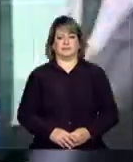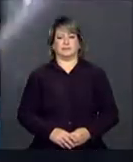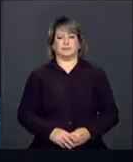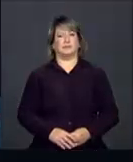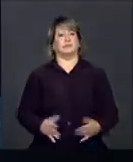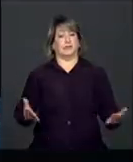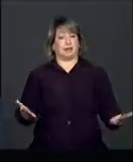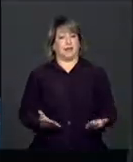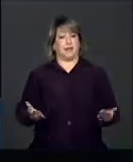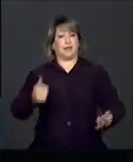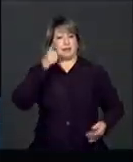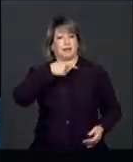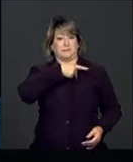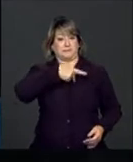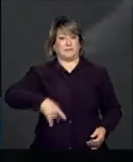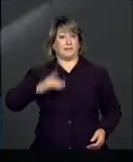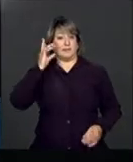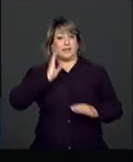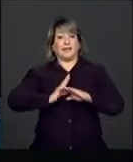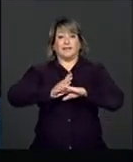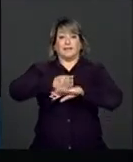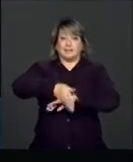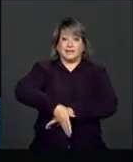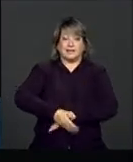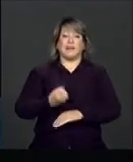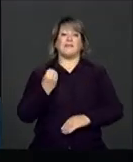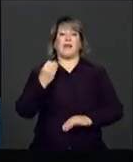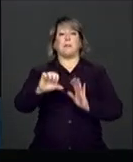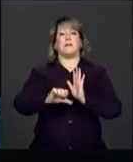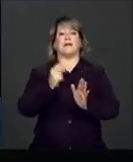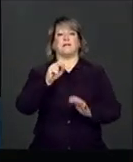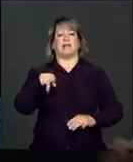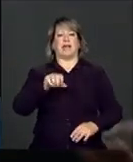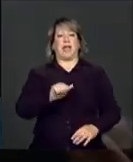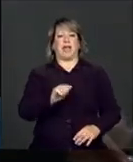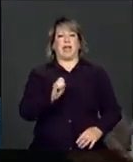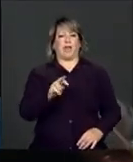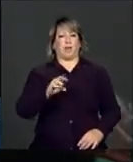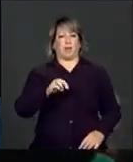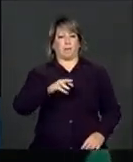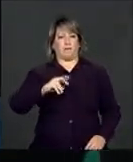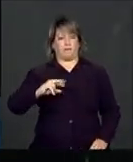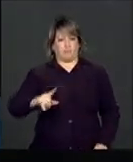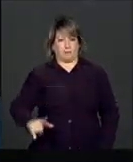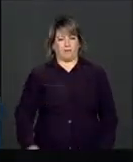Neste momento, a presidenta Dilma Rousseff vai embarcar, então, no aeromóvel.